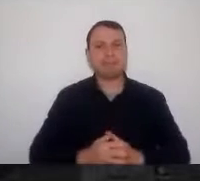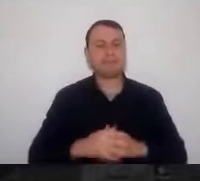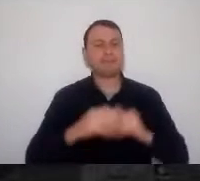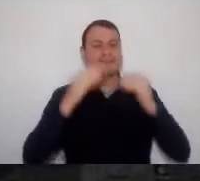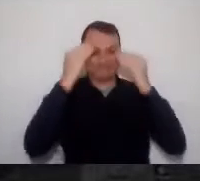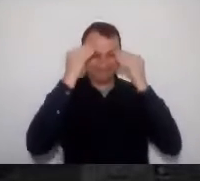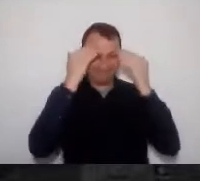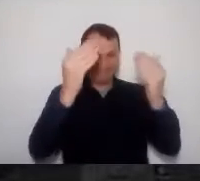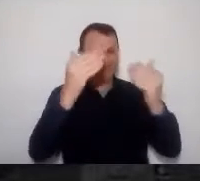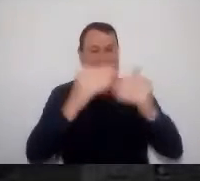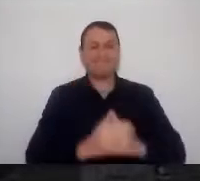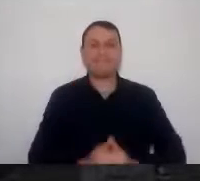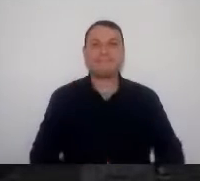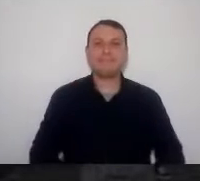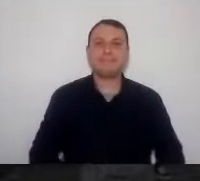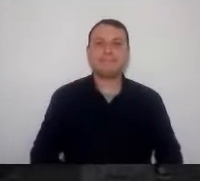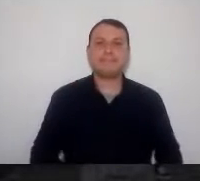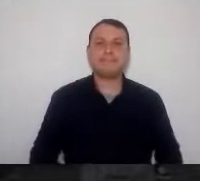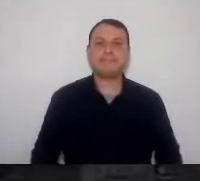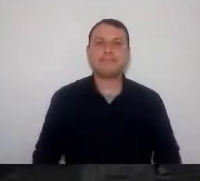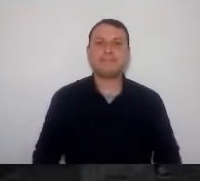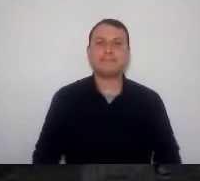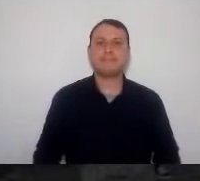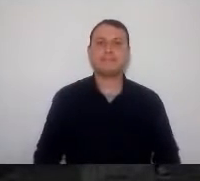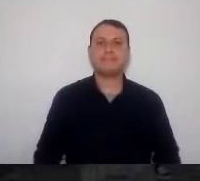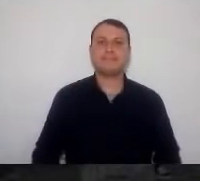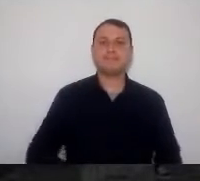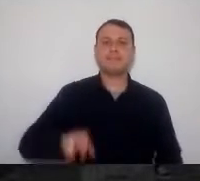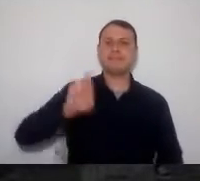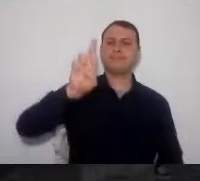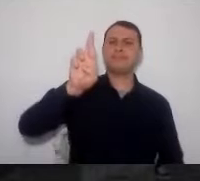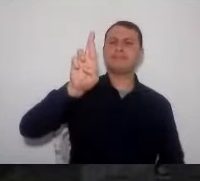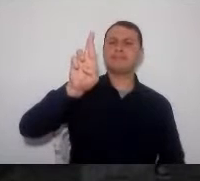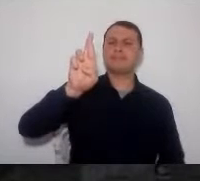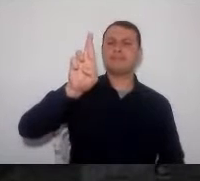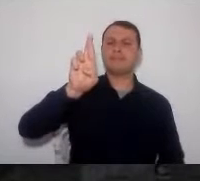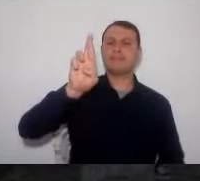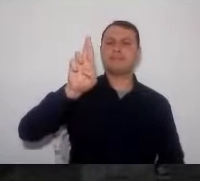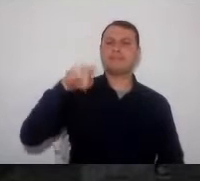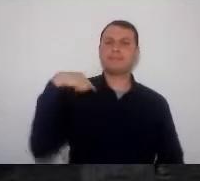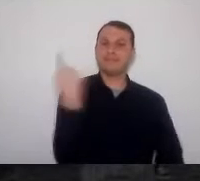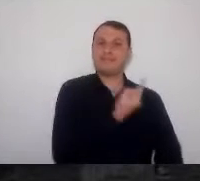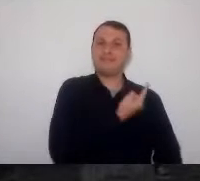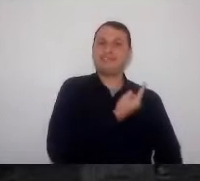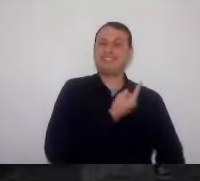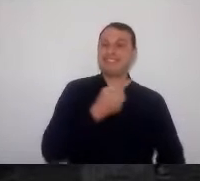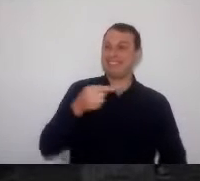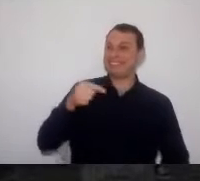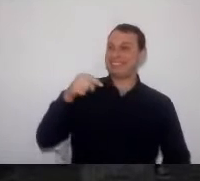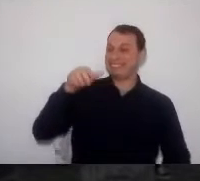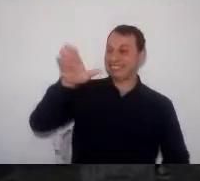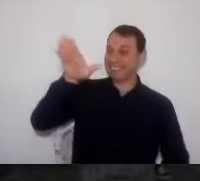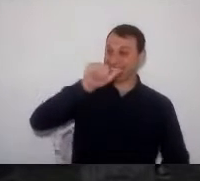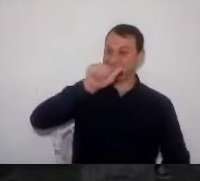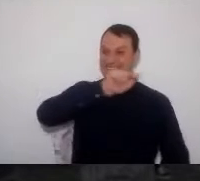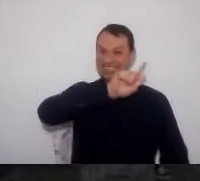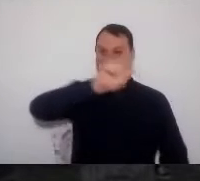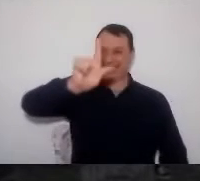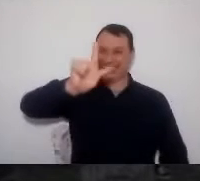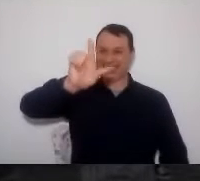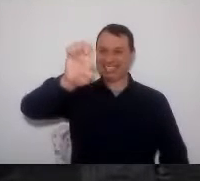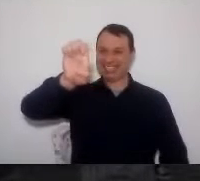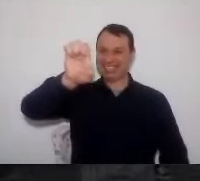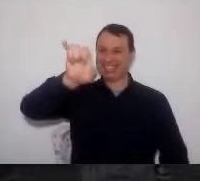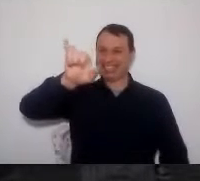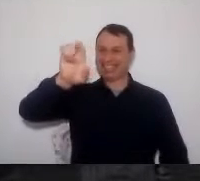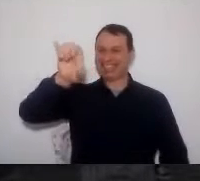Obrigada. Roberto, a Gilce se viu que ela ficou toda feliz quando chamou ela de Gleisi, viu? A